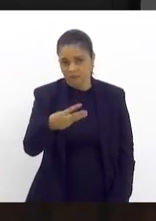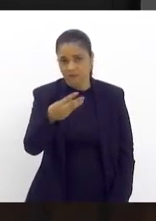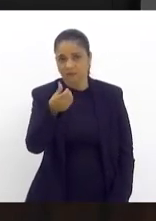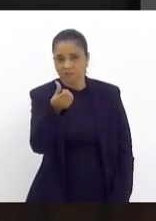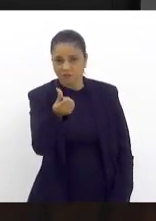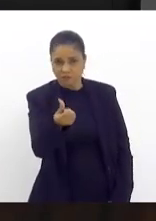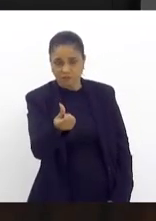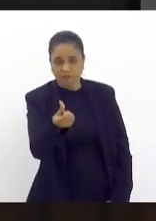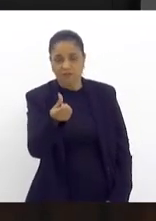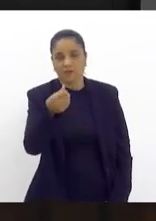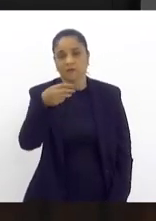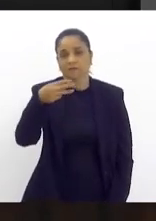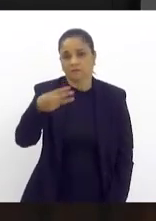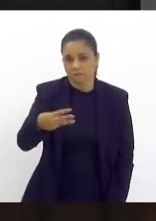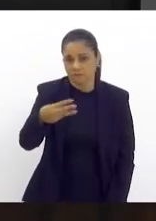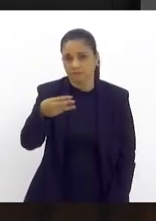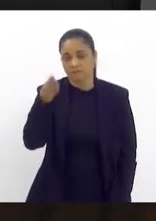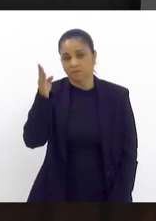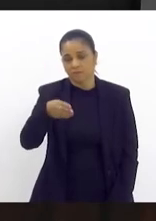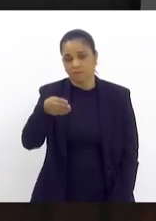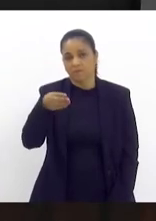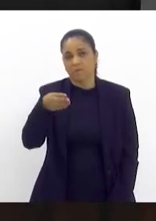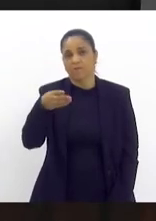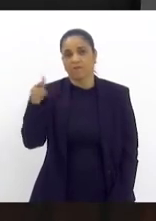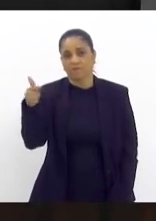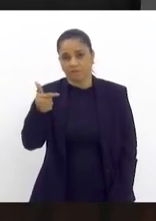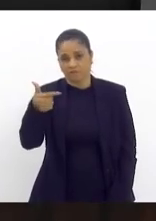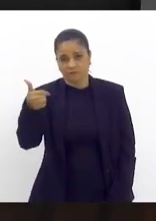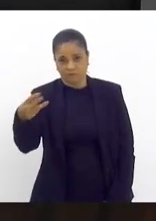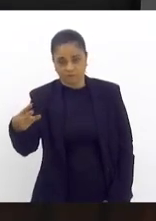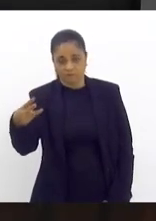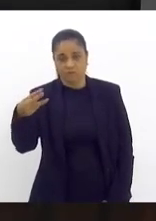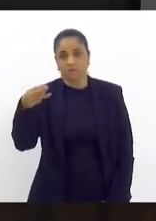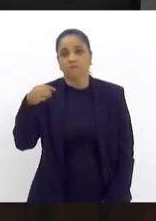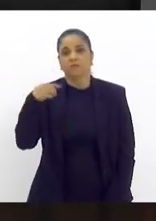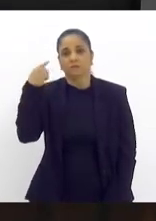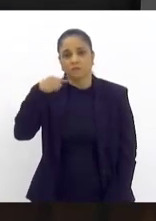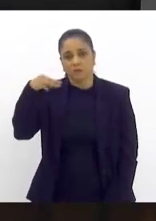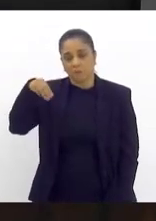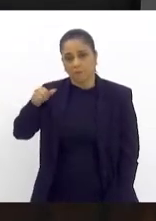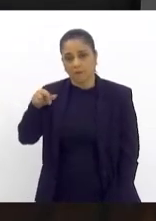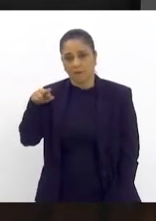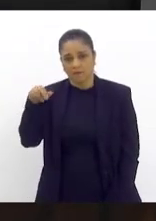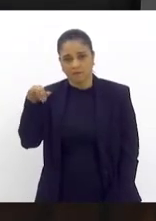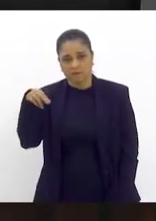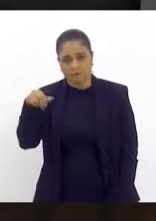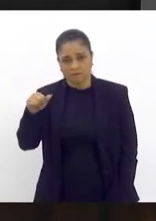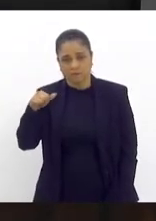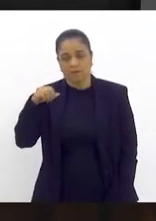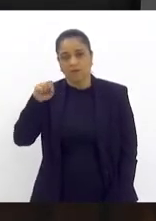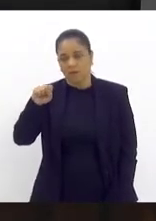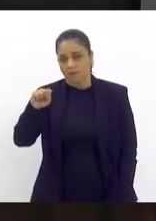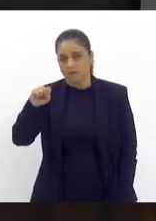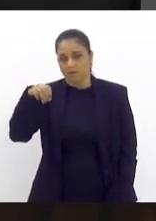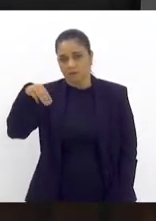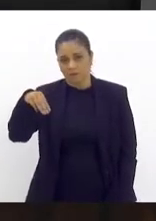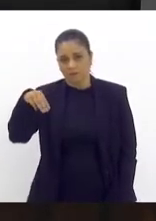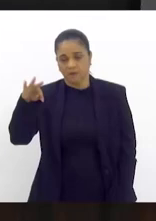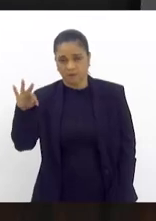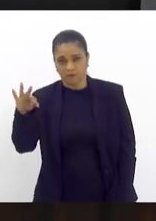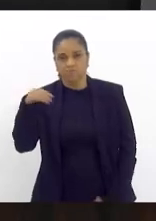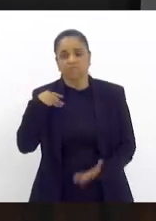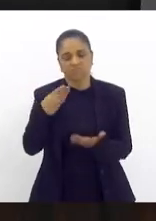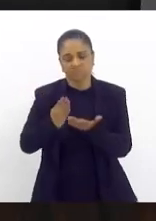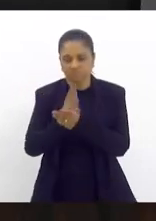365, de 23, de autoria da deputada Marina, do MST. Senhores, que aprovam, permaneçam como estão,